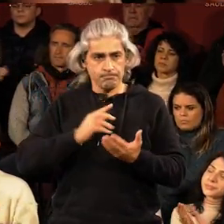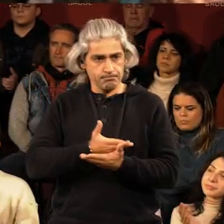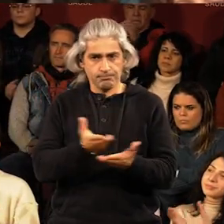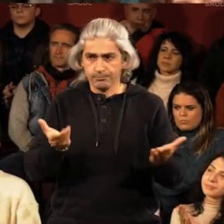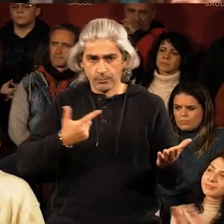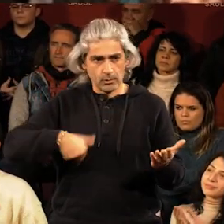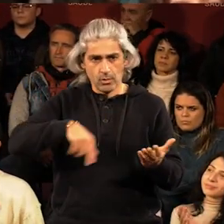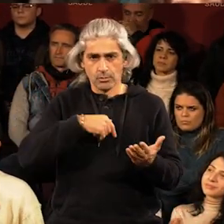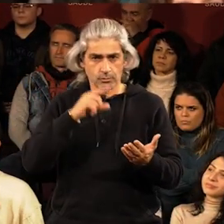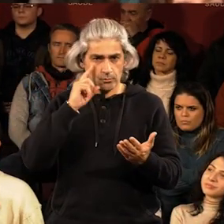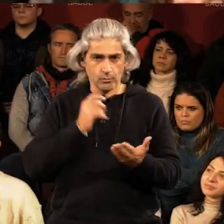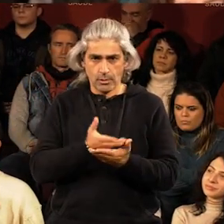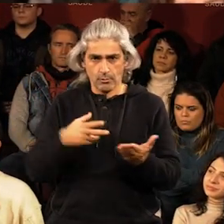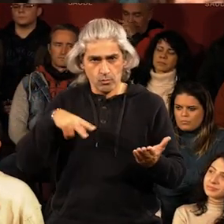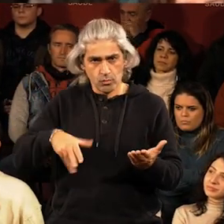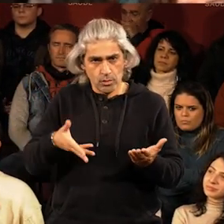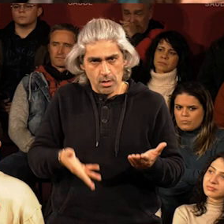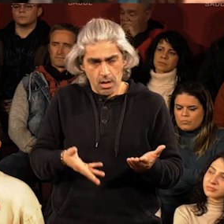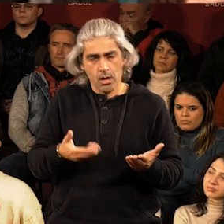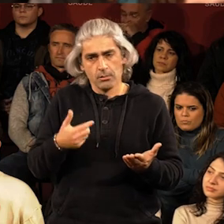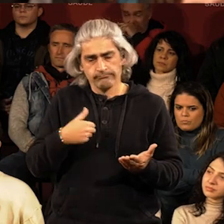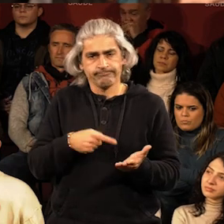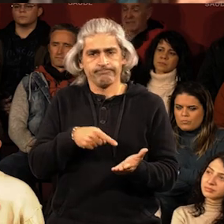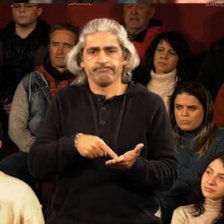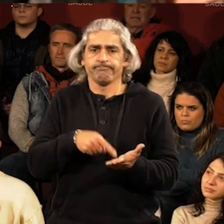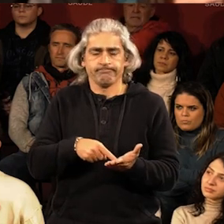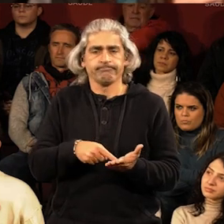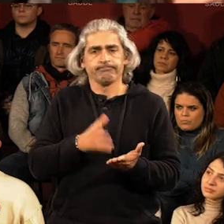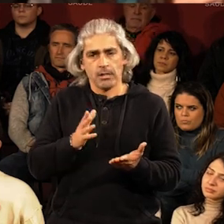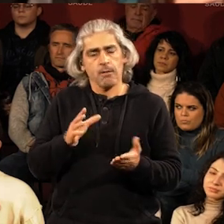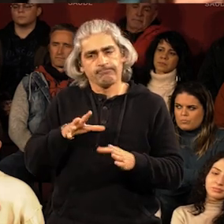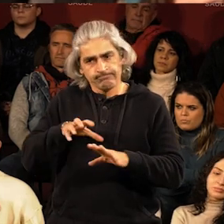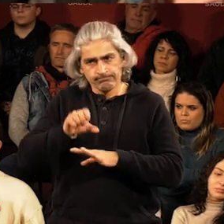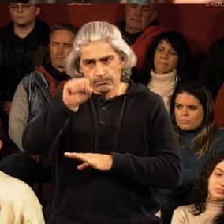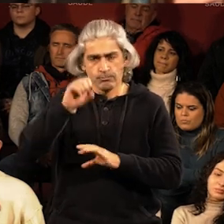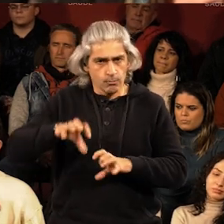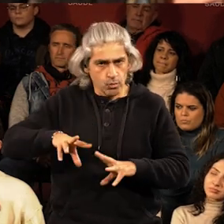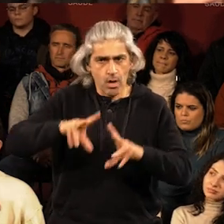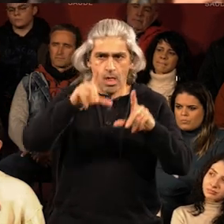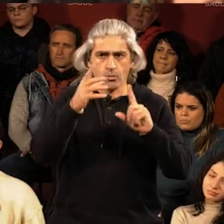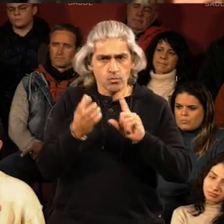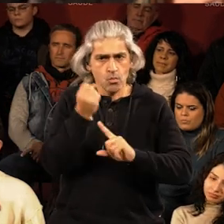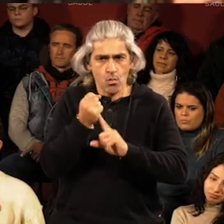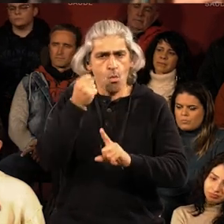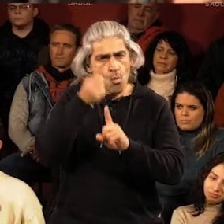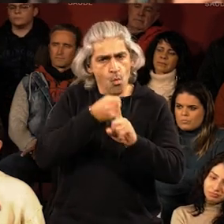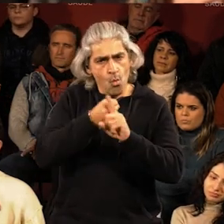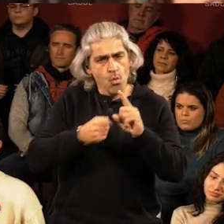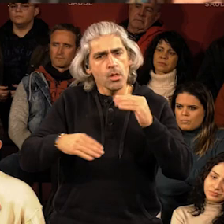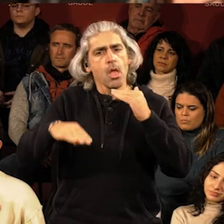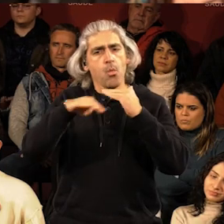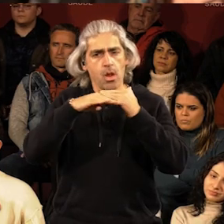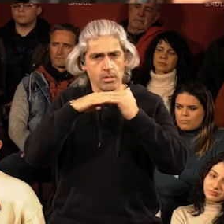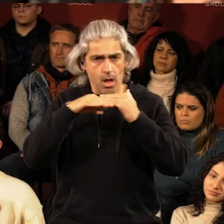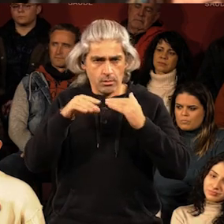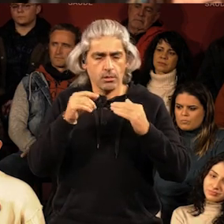nós mulheres deste país somos credoras do do Progresso que conquistamos em todas as lutas pela igualdade e contra a